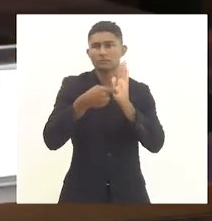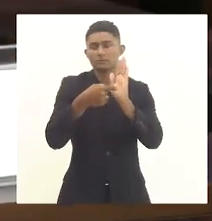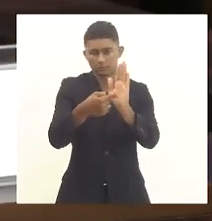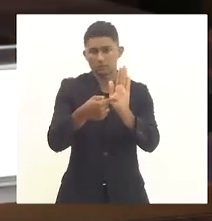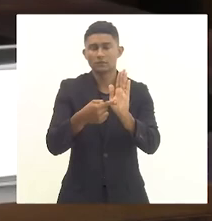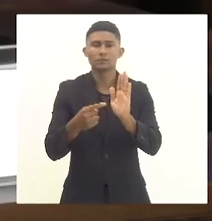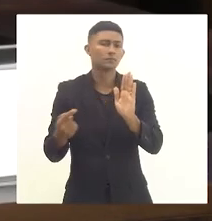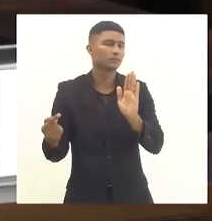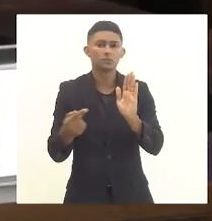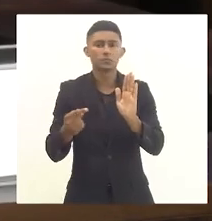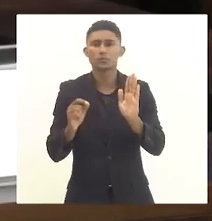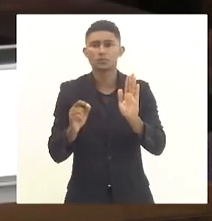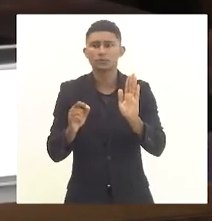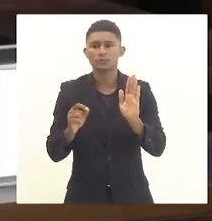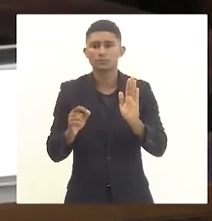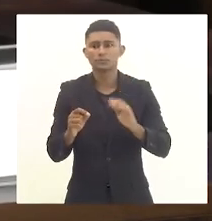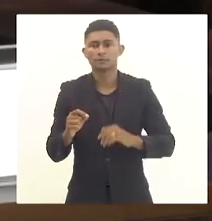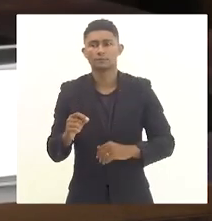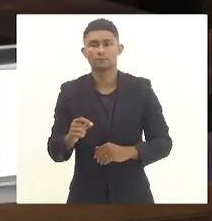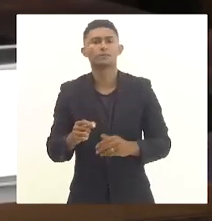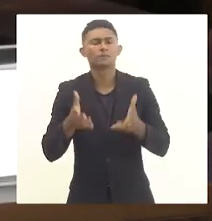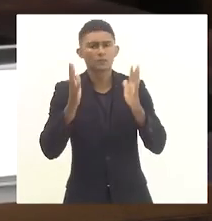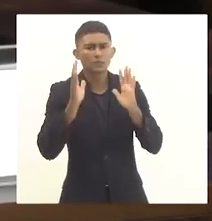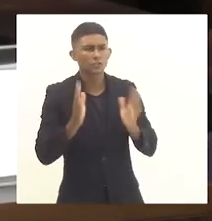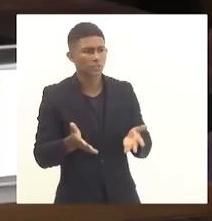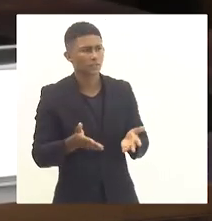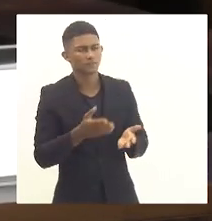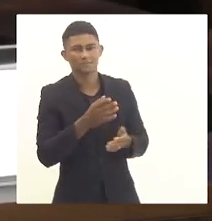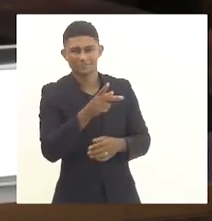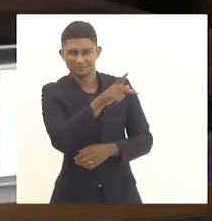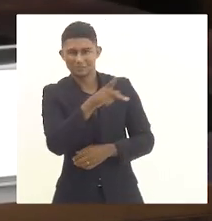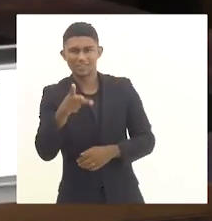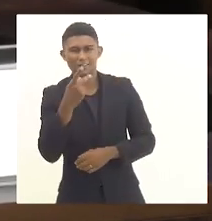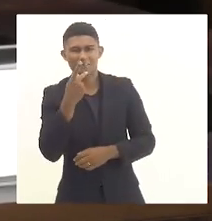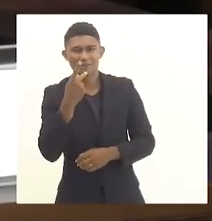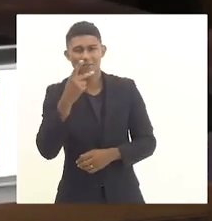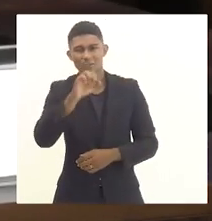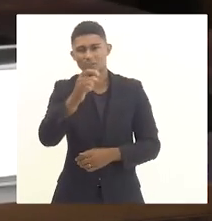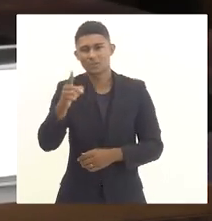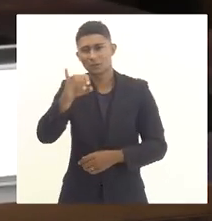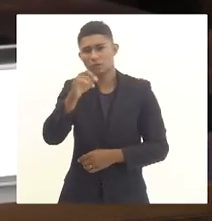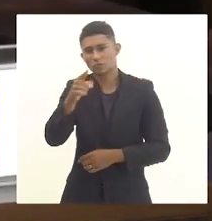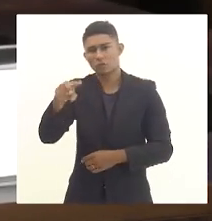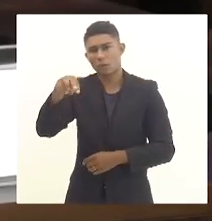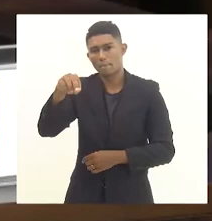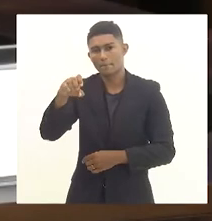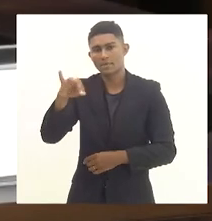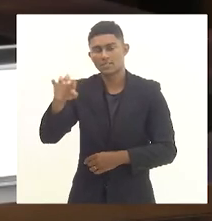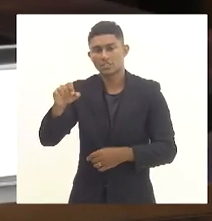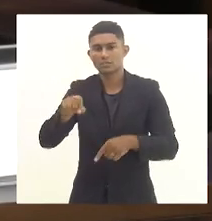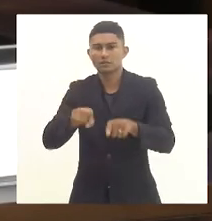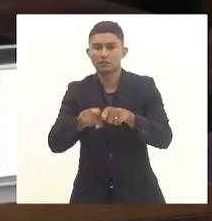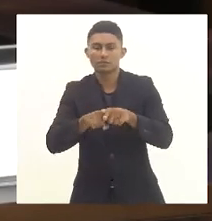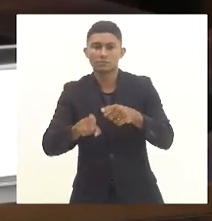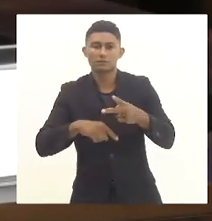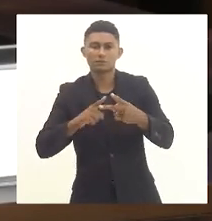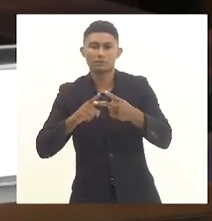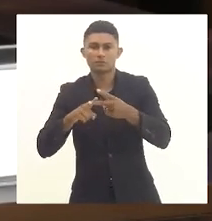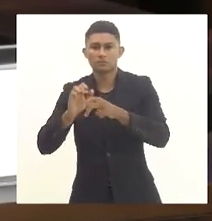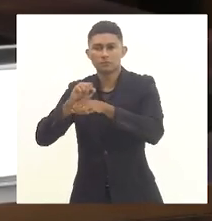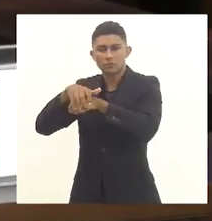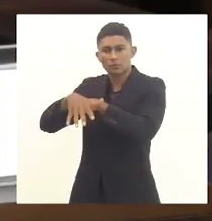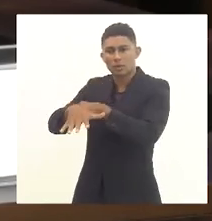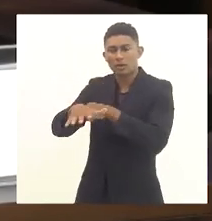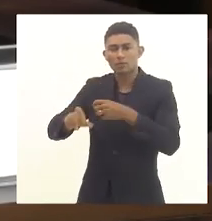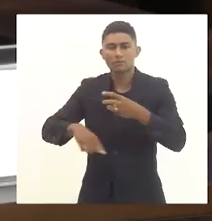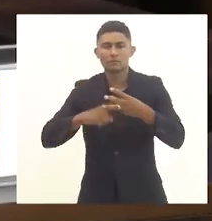slides, casos como, por exemplo, eu vi aqui nas palavras do presidente, São João do Meriti, Cachoeira de Macacu, Angra dos Reis, Teresópolis,